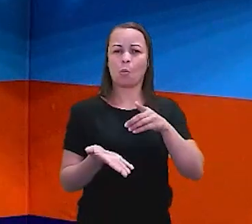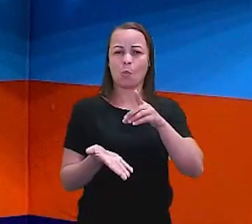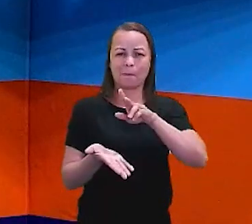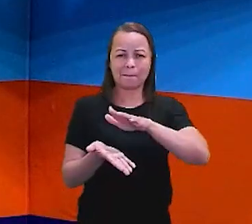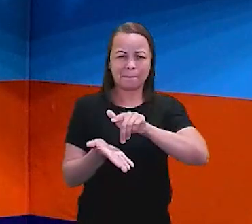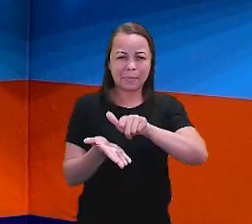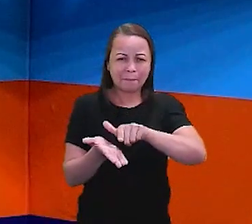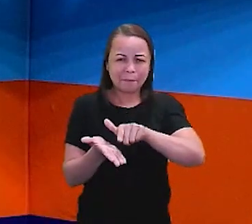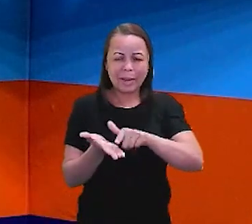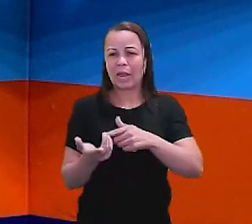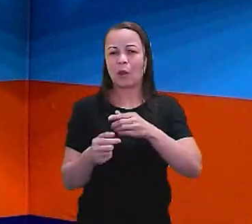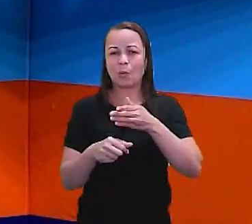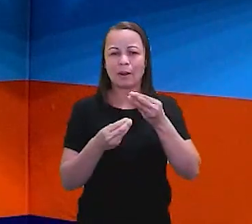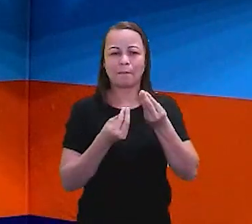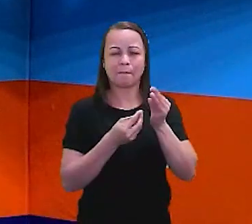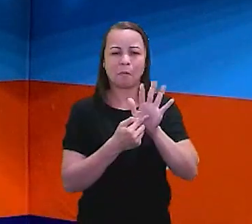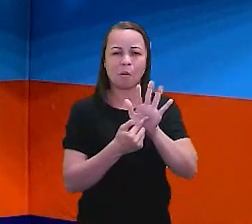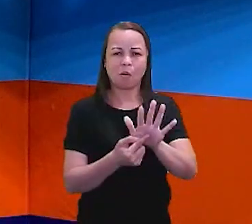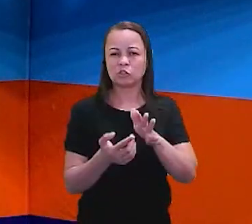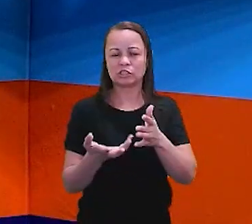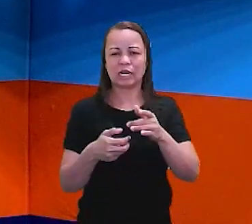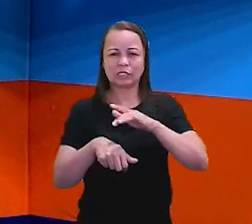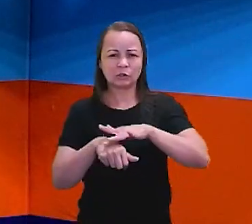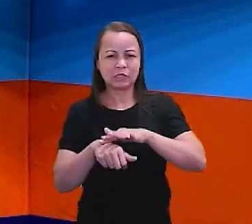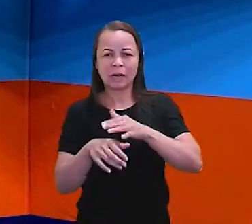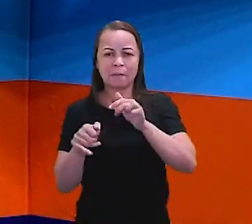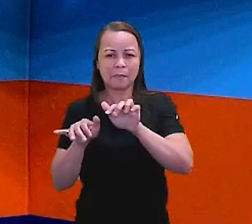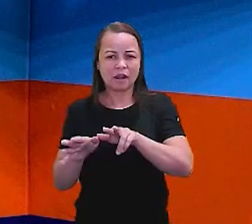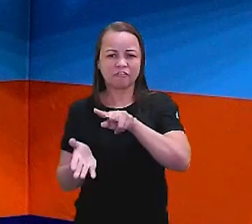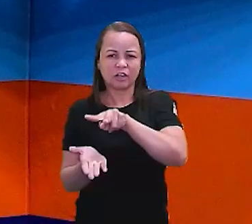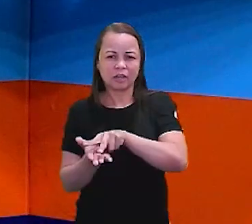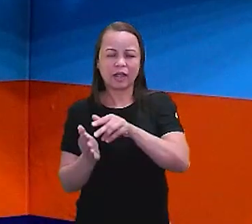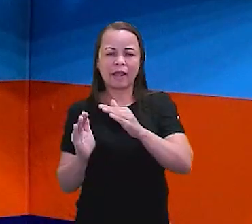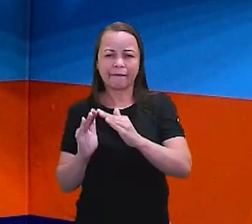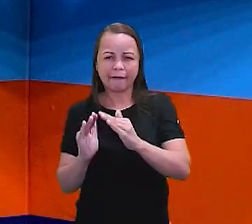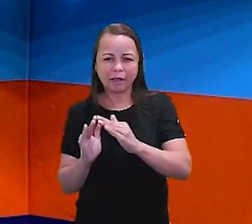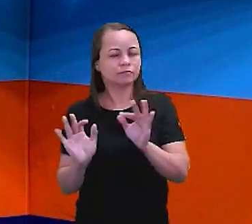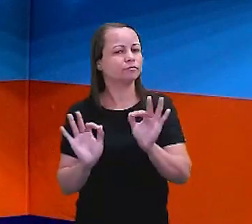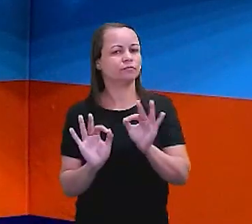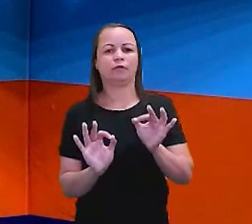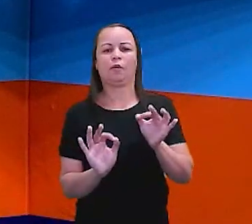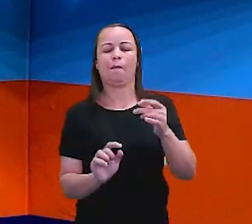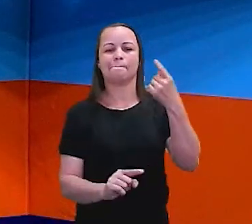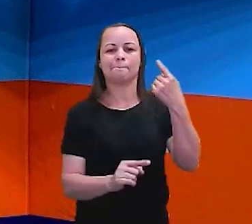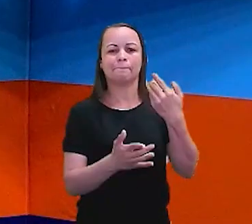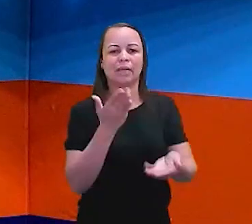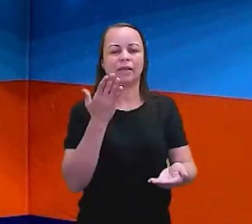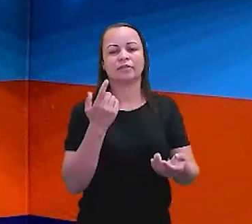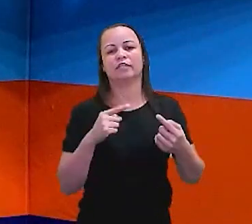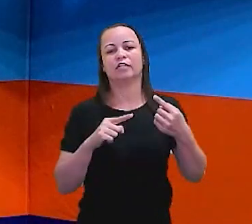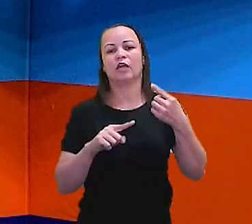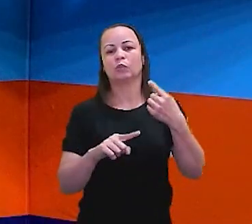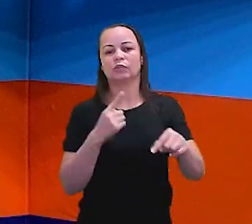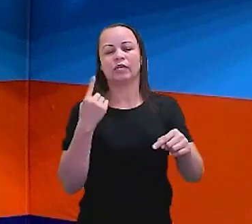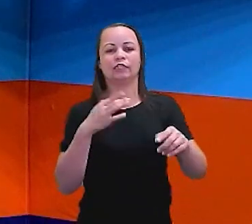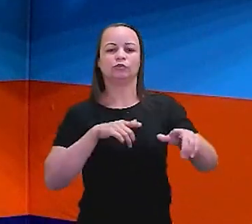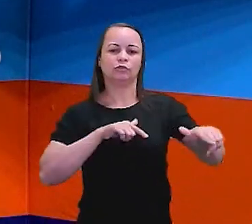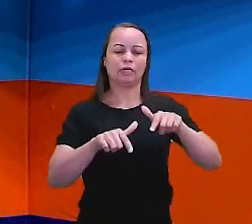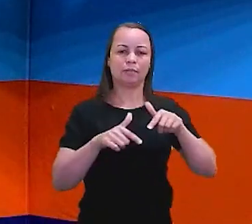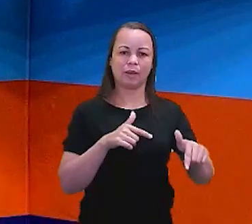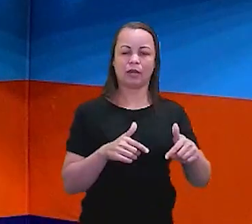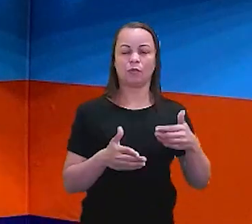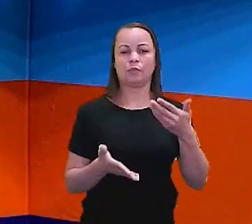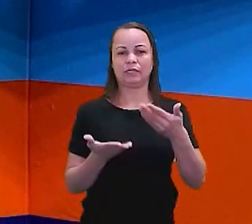vai trabalhar, porém você vai receber. Não tinha nada disso. Ele perdia o direito do trabalho, ele perdia o dia de serviço, ia ser